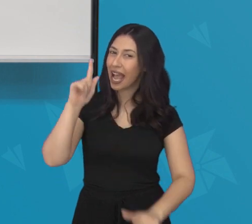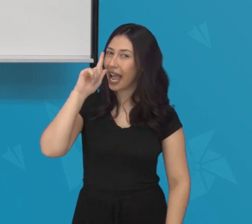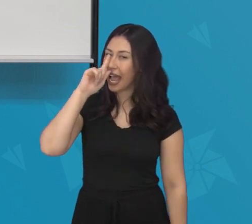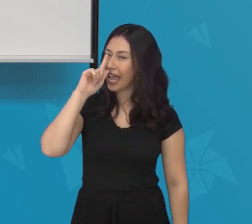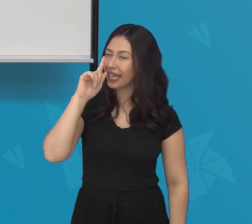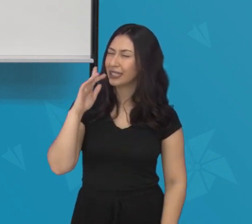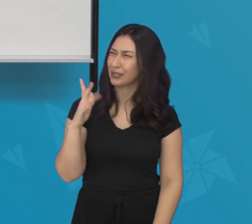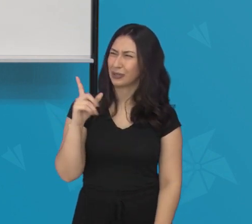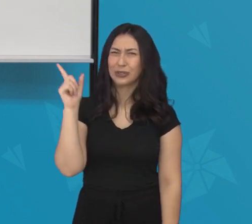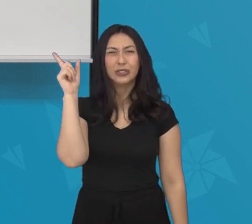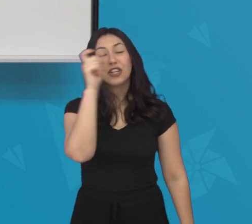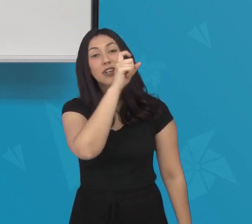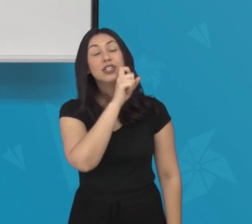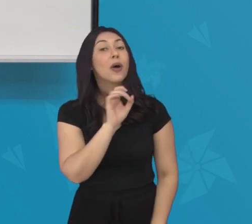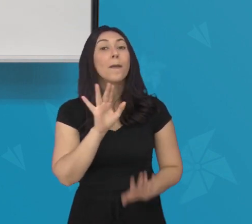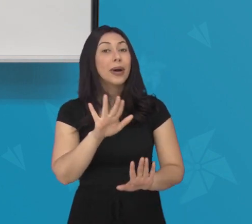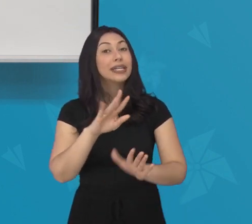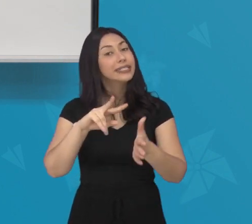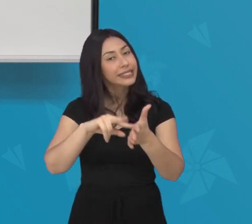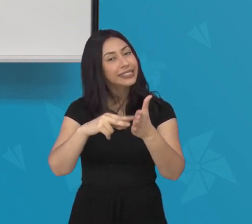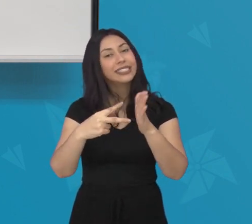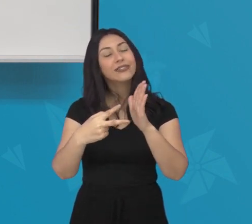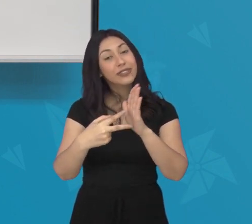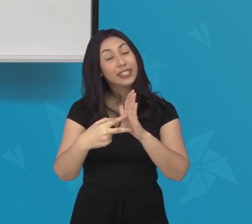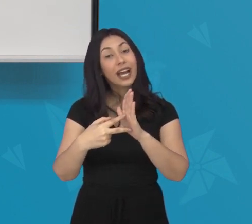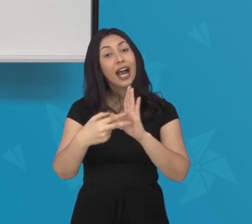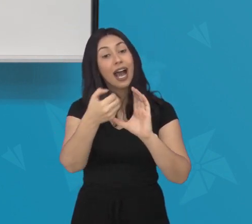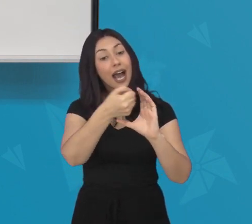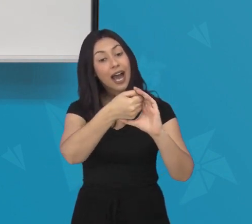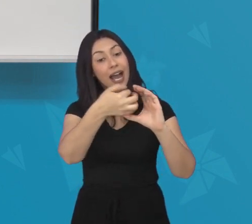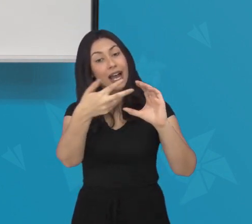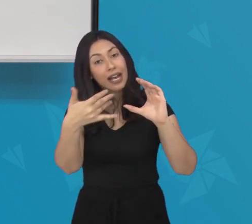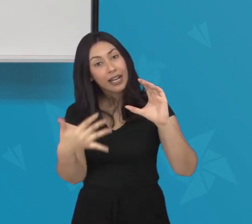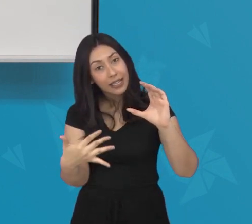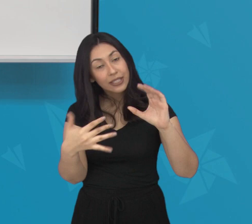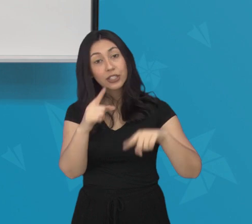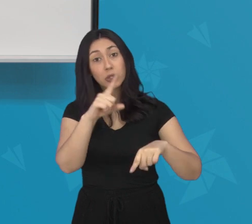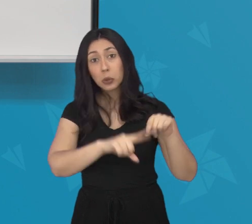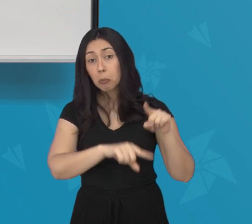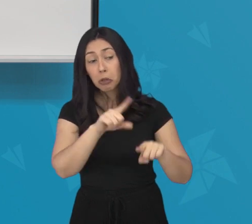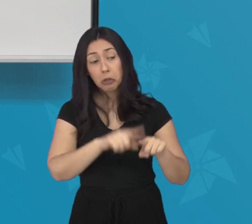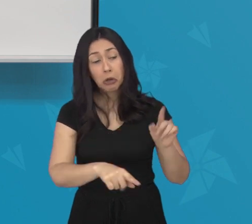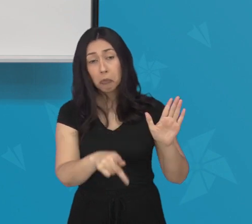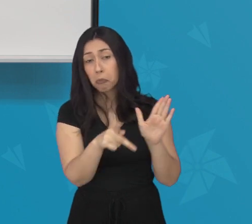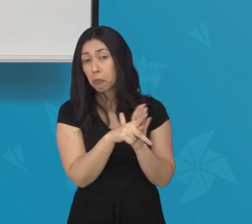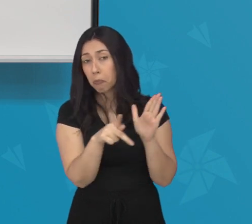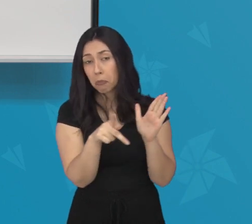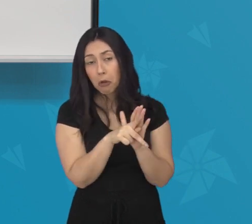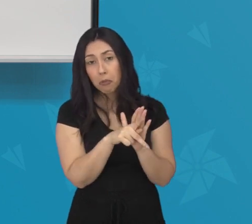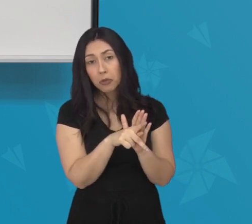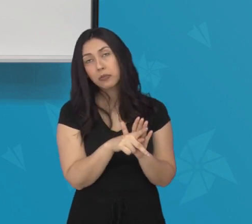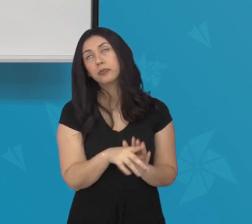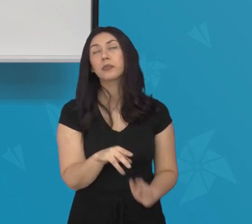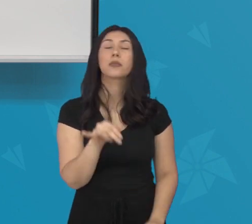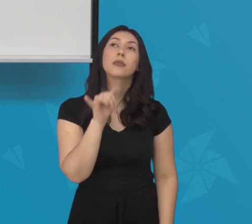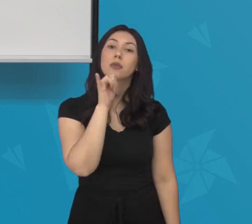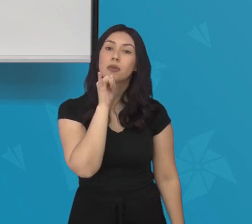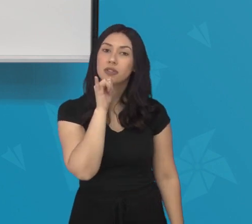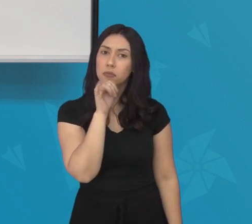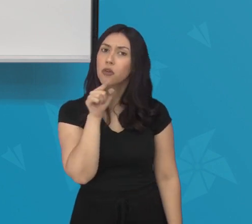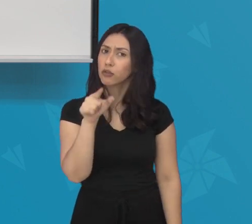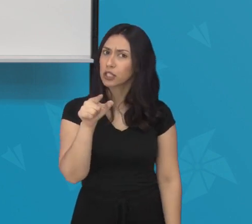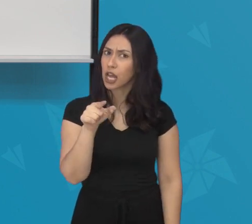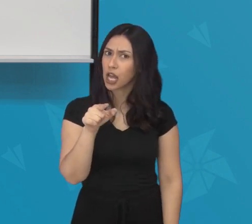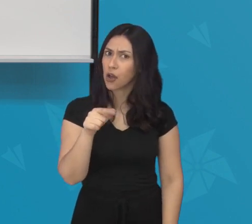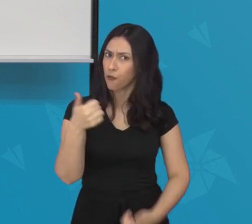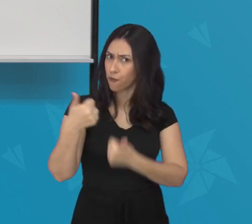gente confuso. Mas é nada mais, nada menos que isso. É uma característica de determinado material. Por exemplo, quem aí